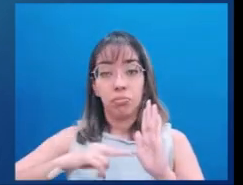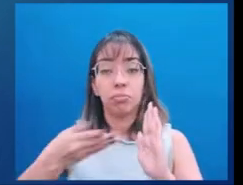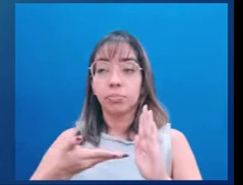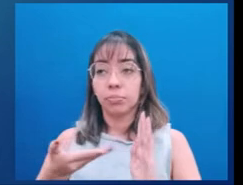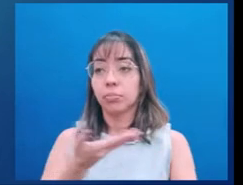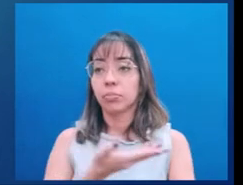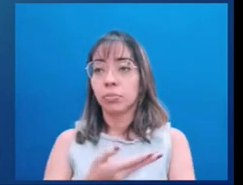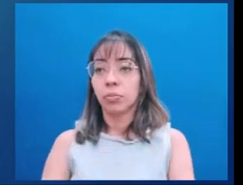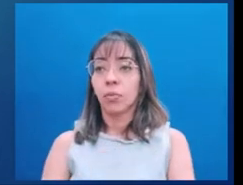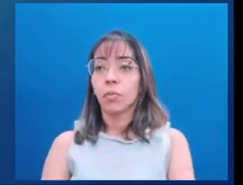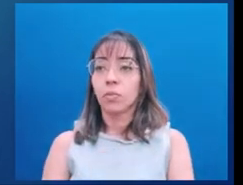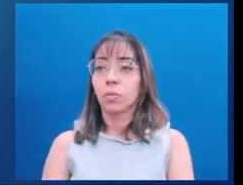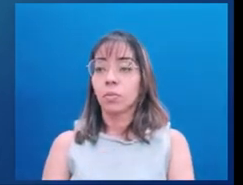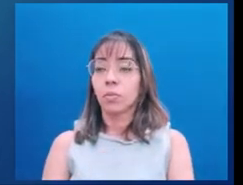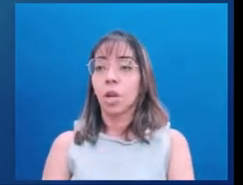anteriores, tá?